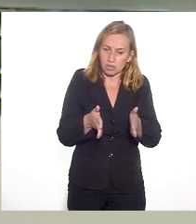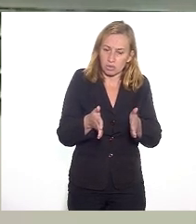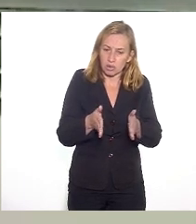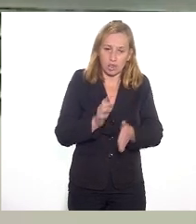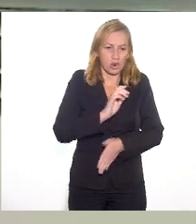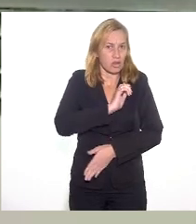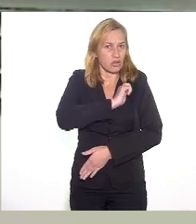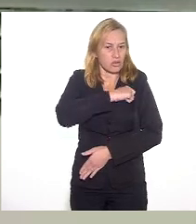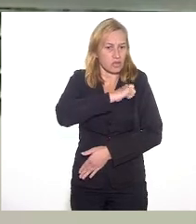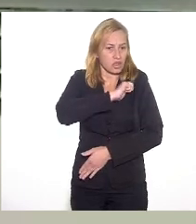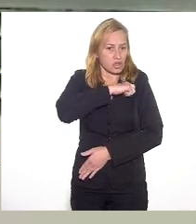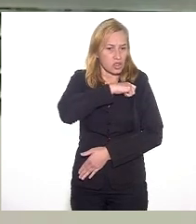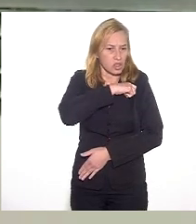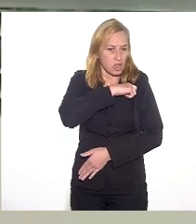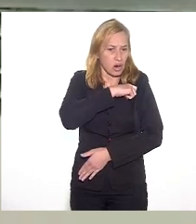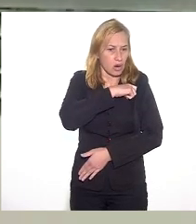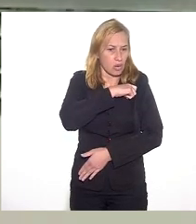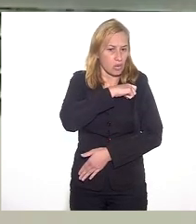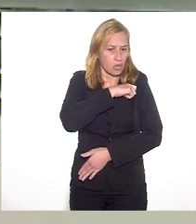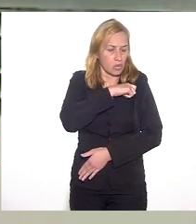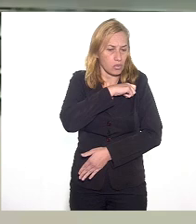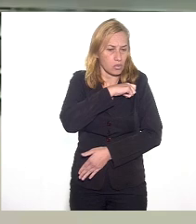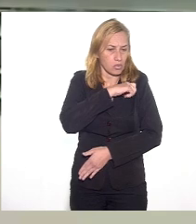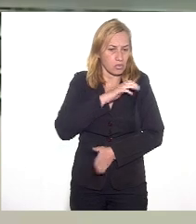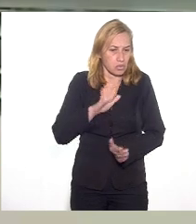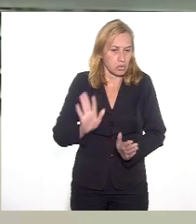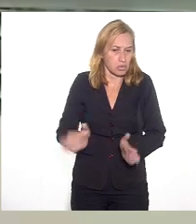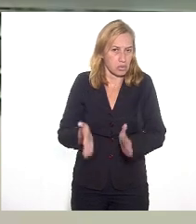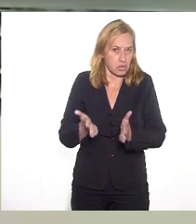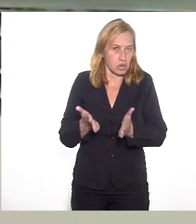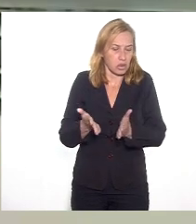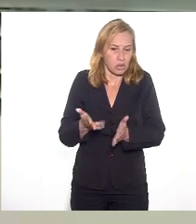nós não podemos ter uma LDO uma